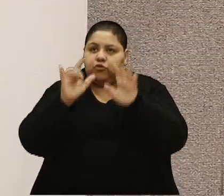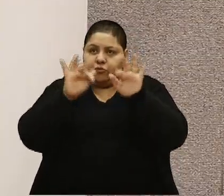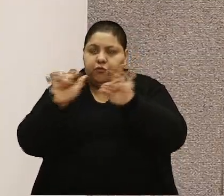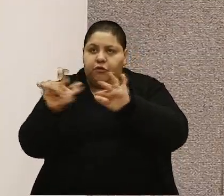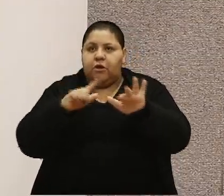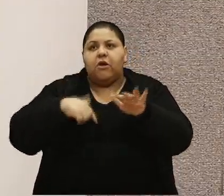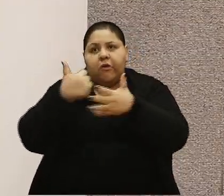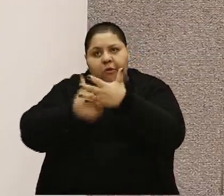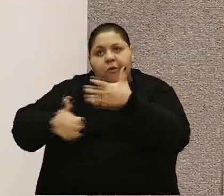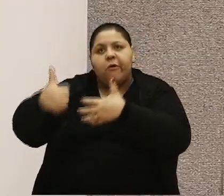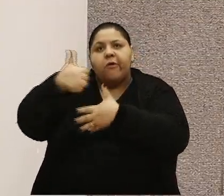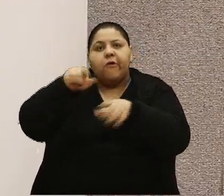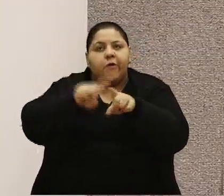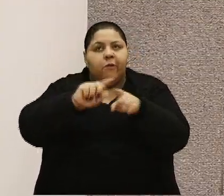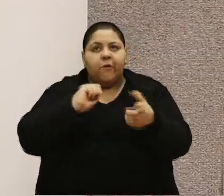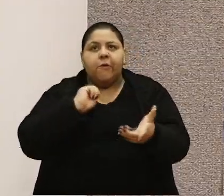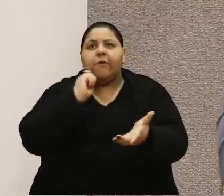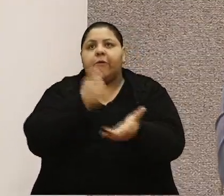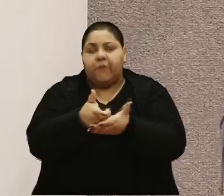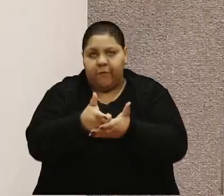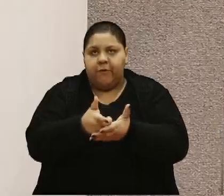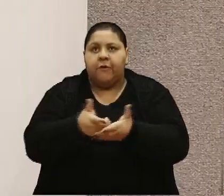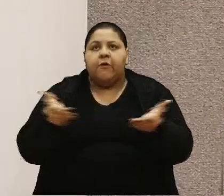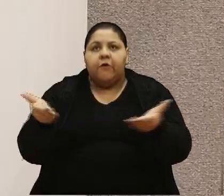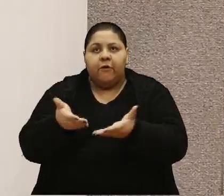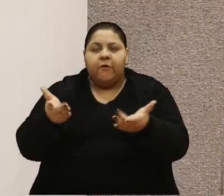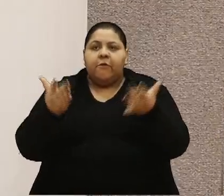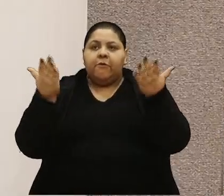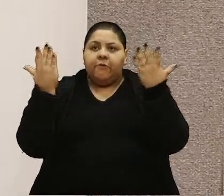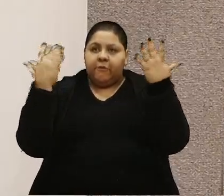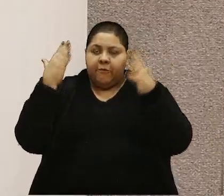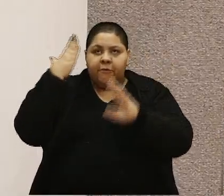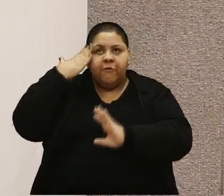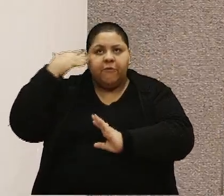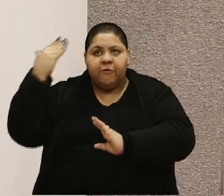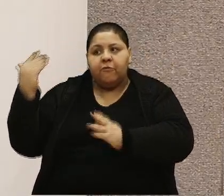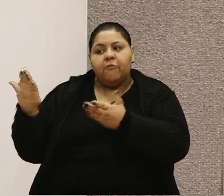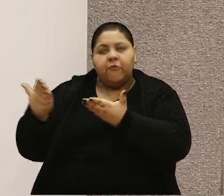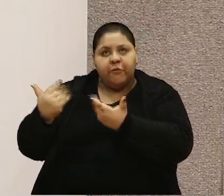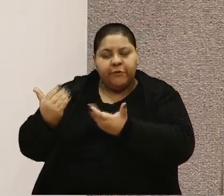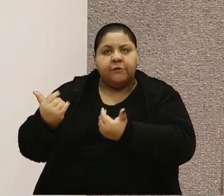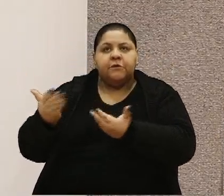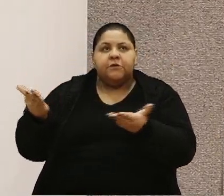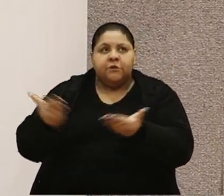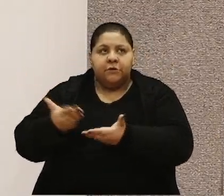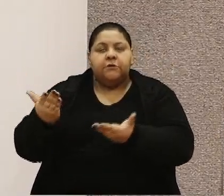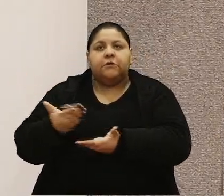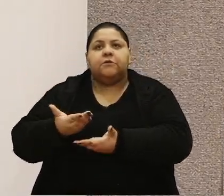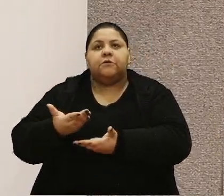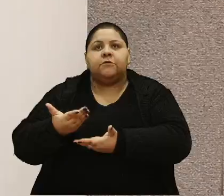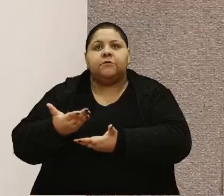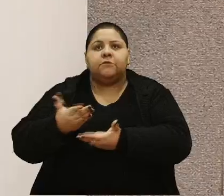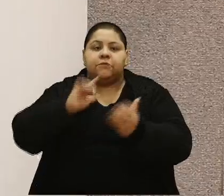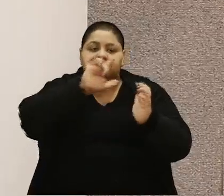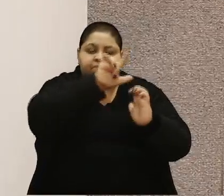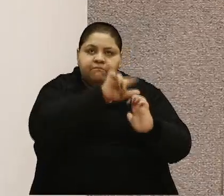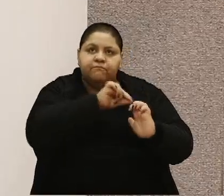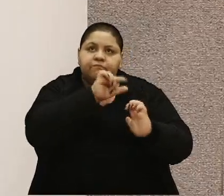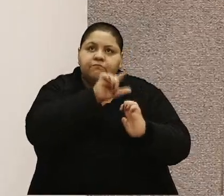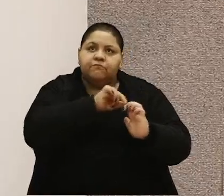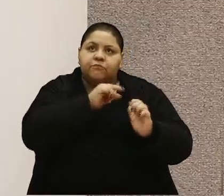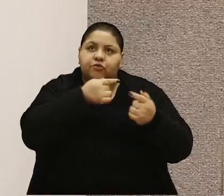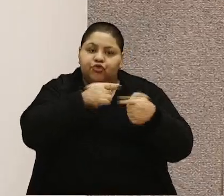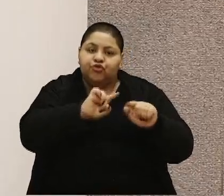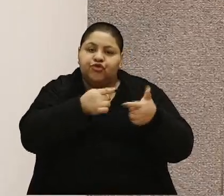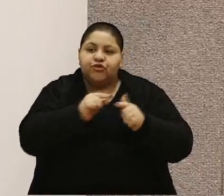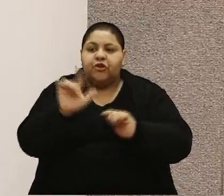e adquirindo também o meu exemplar, e deixo aqui votos de sucesso a Dalila, uma jovem que já está empreendendo aí, né, no desafio